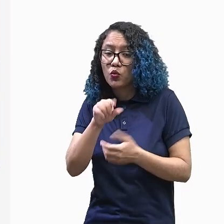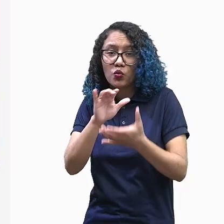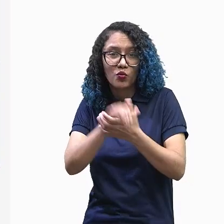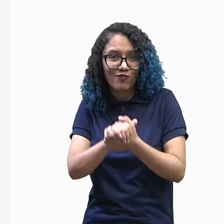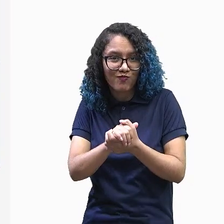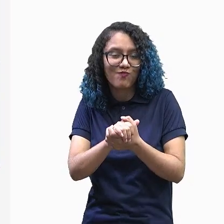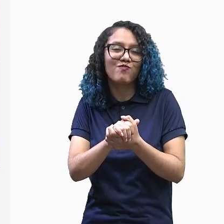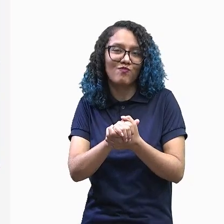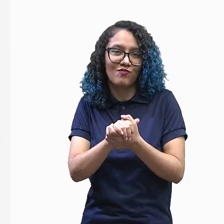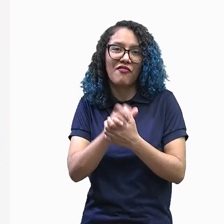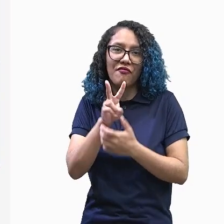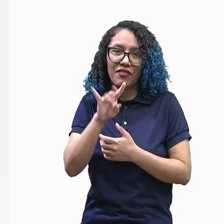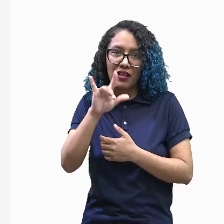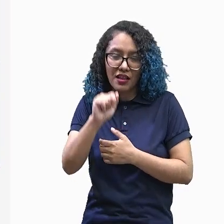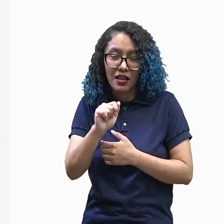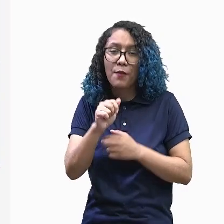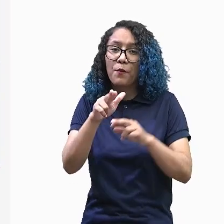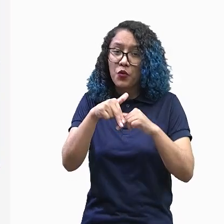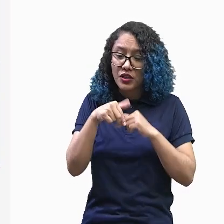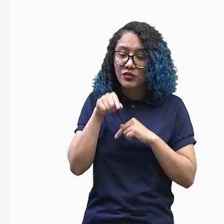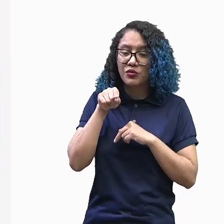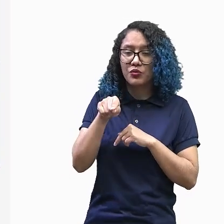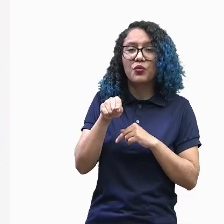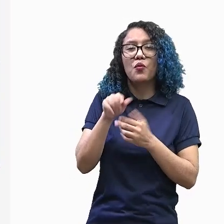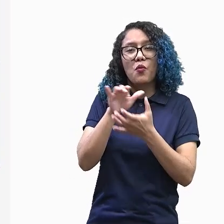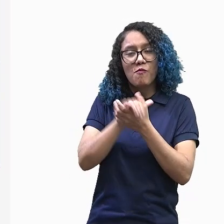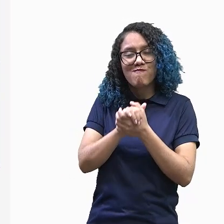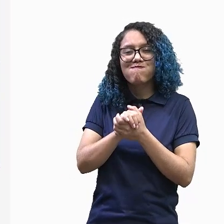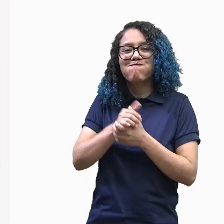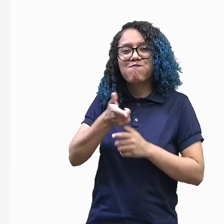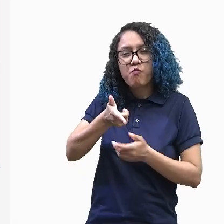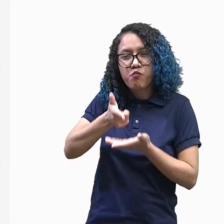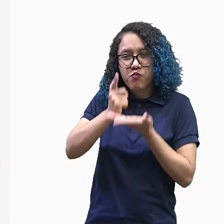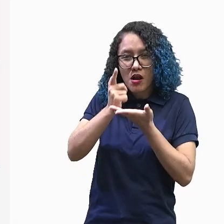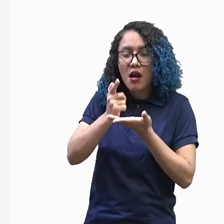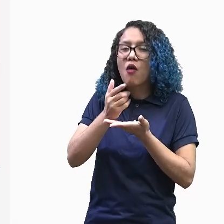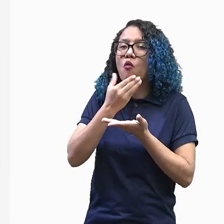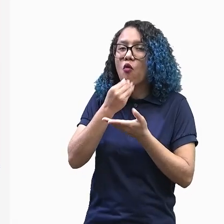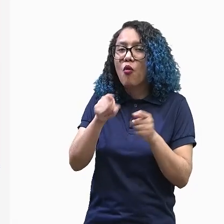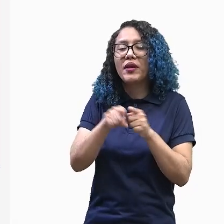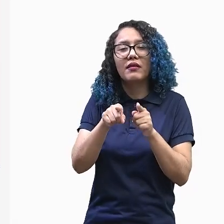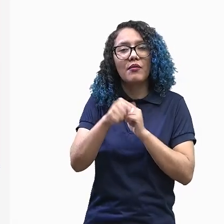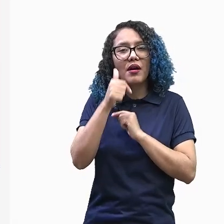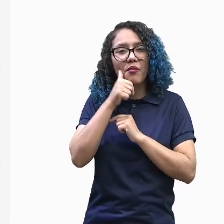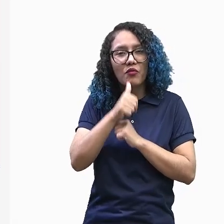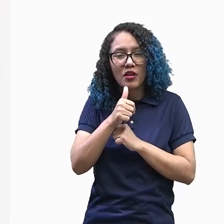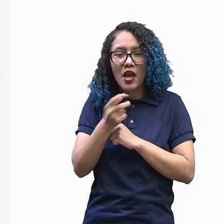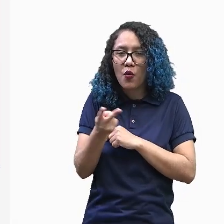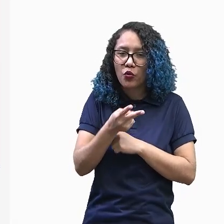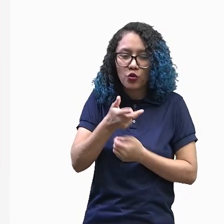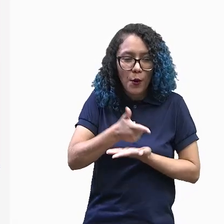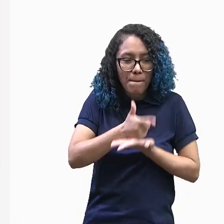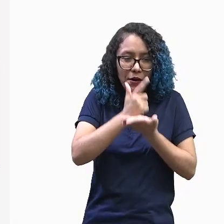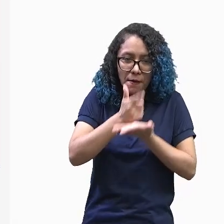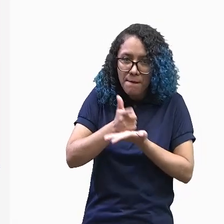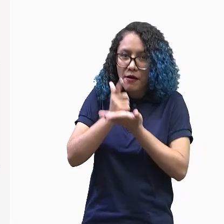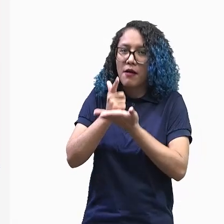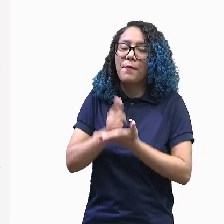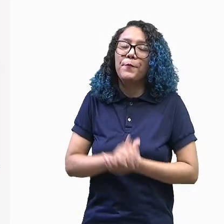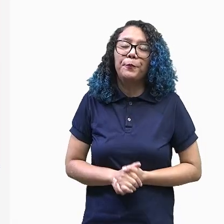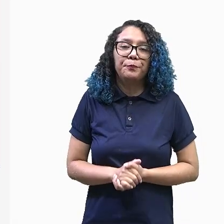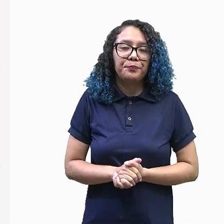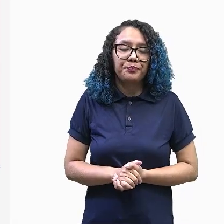traído, assassina Camilo, né? E não só ele, mas também ela, né? E a